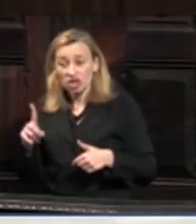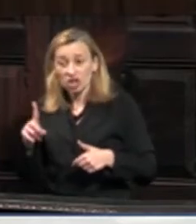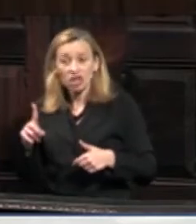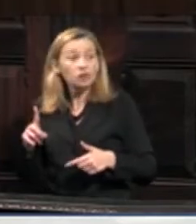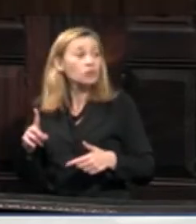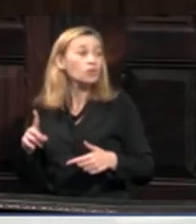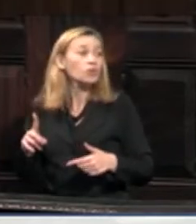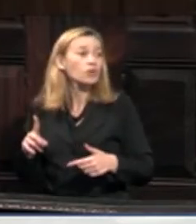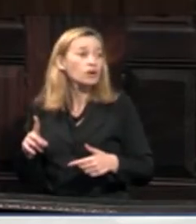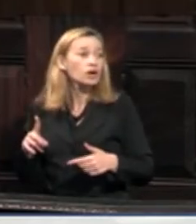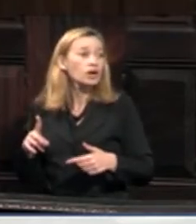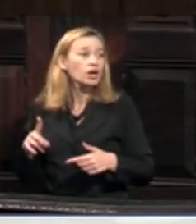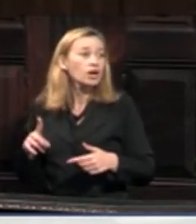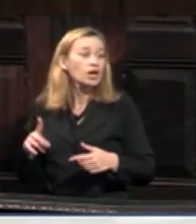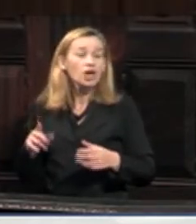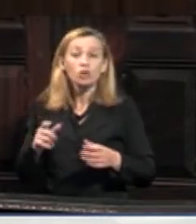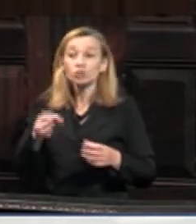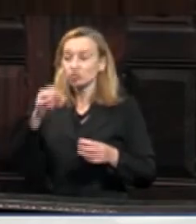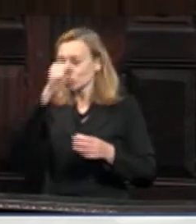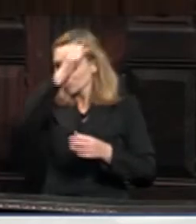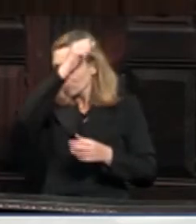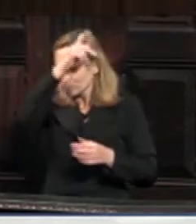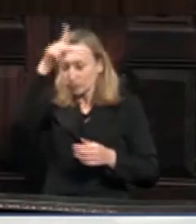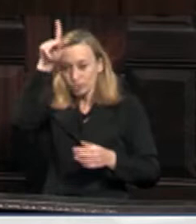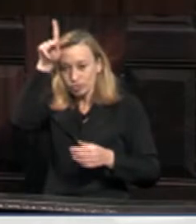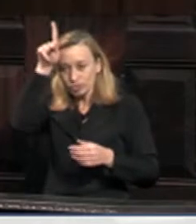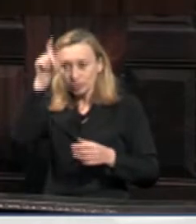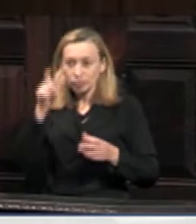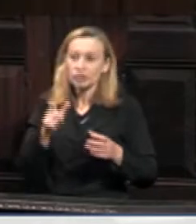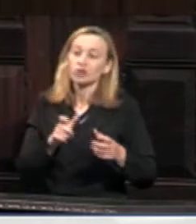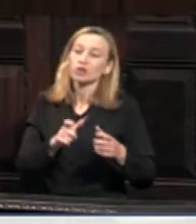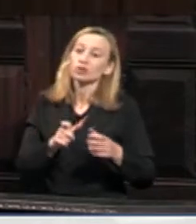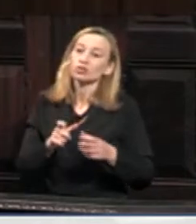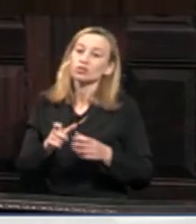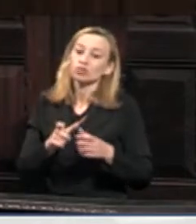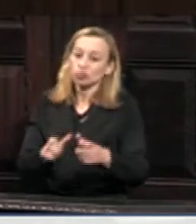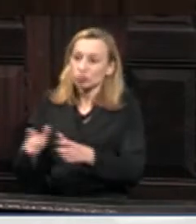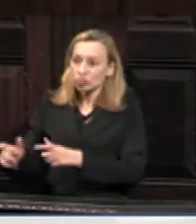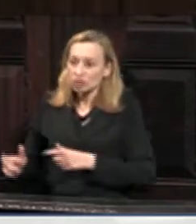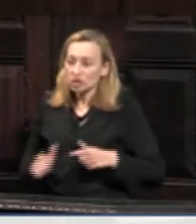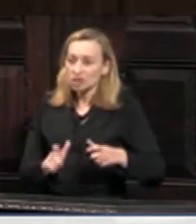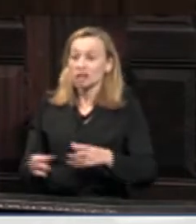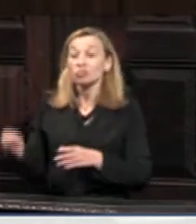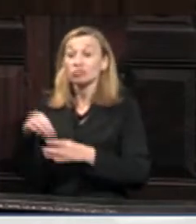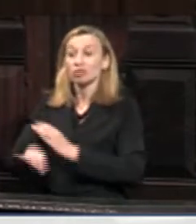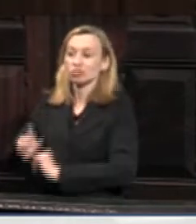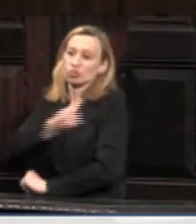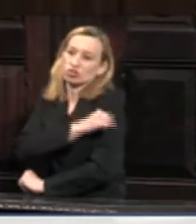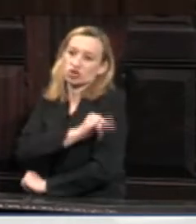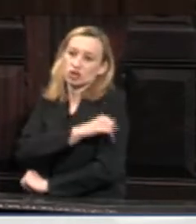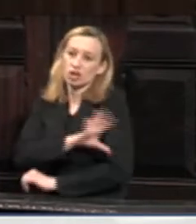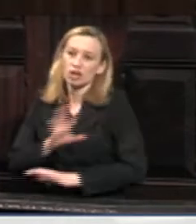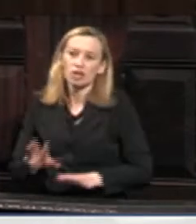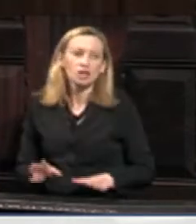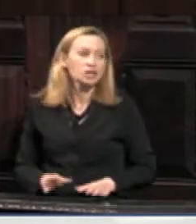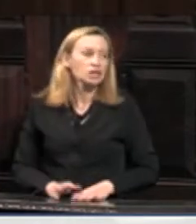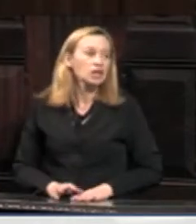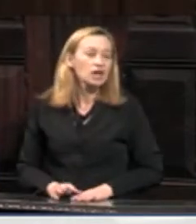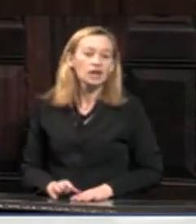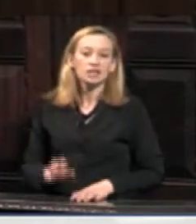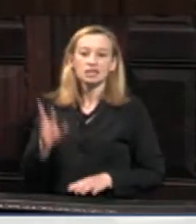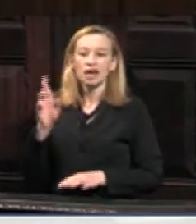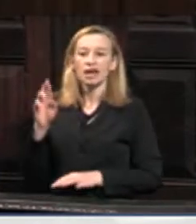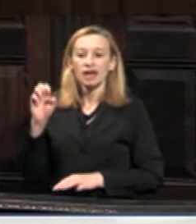do Estado do Rio de Janeiro. Essa rede, né, que o deputado critica tanto